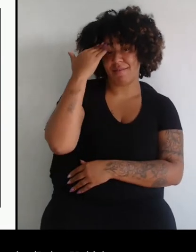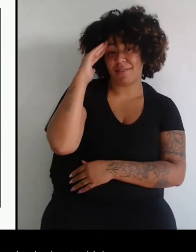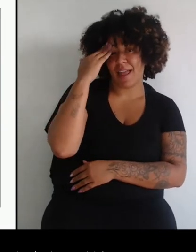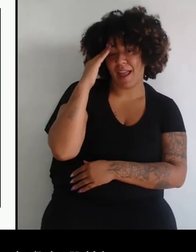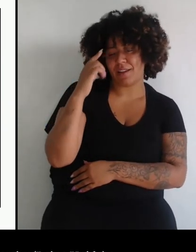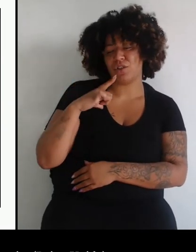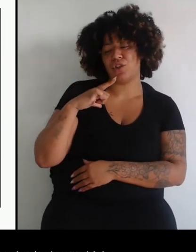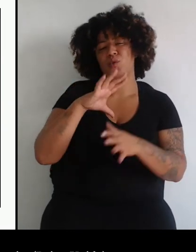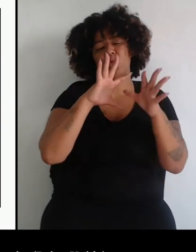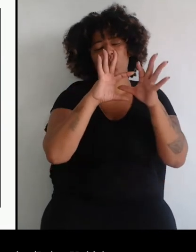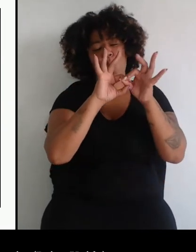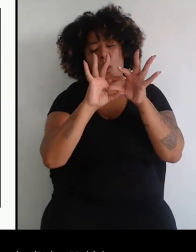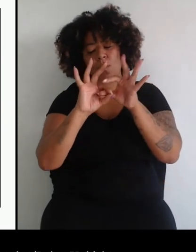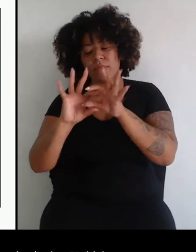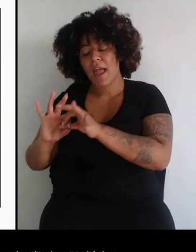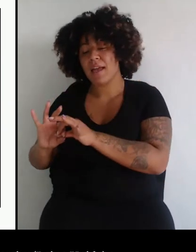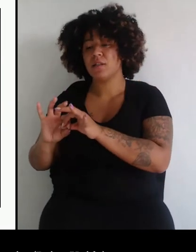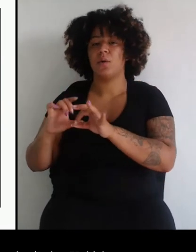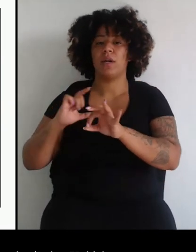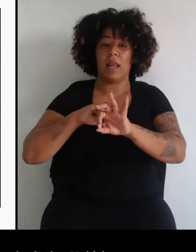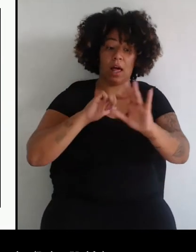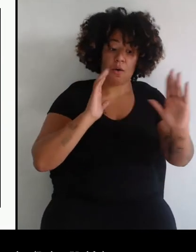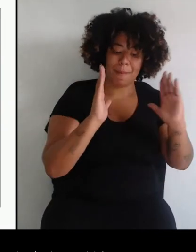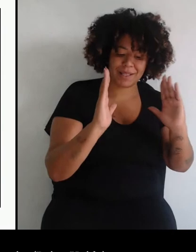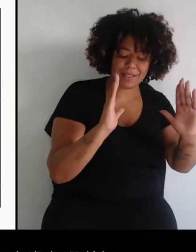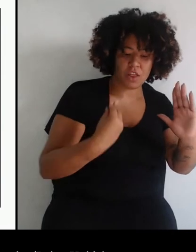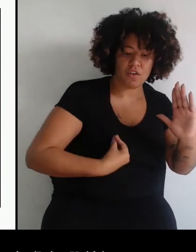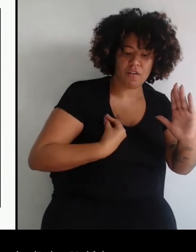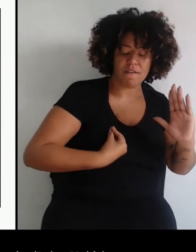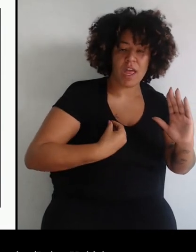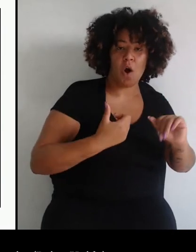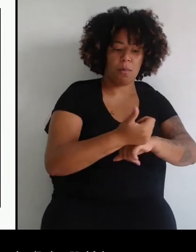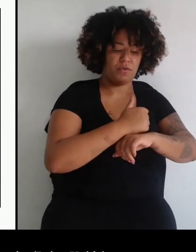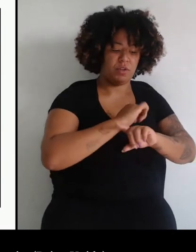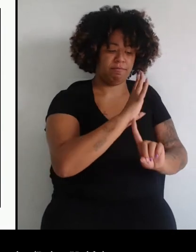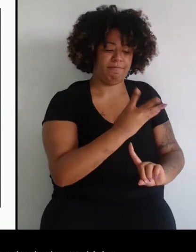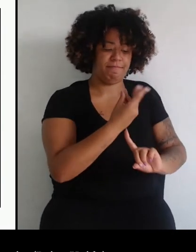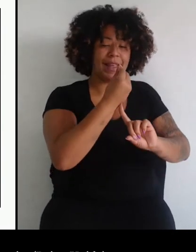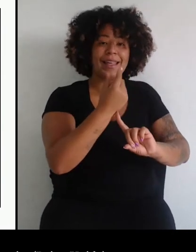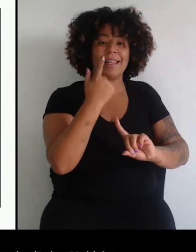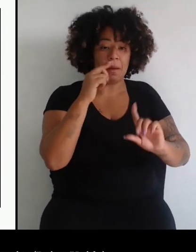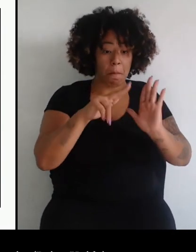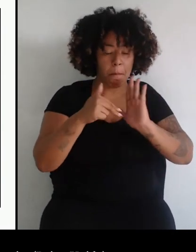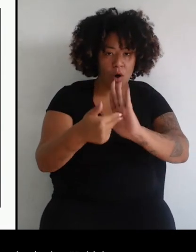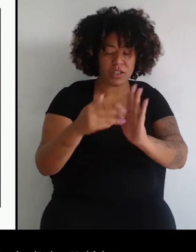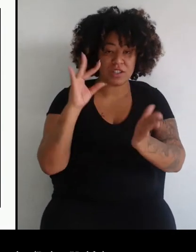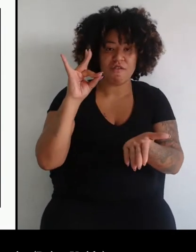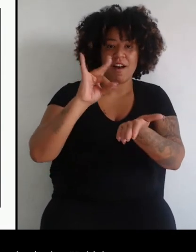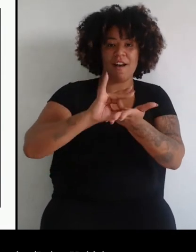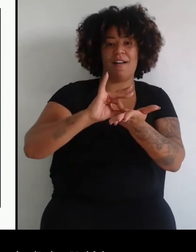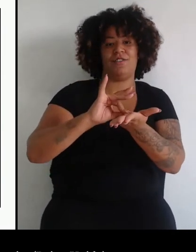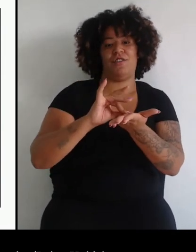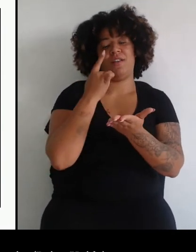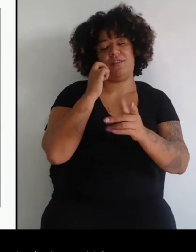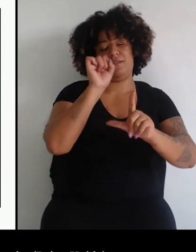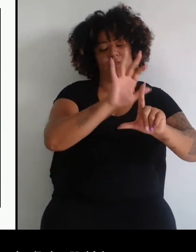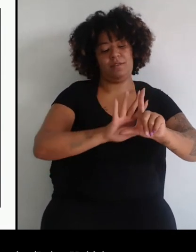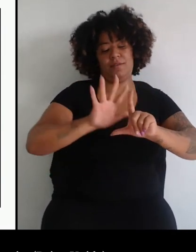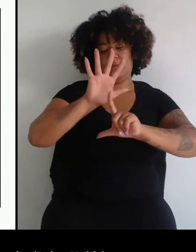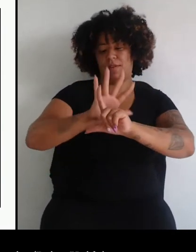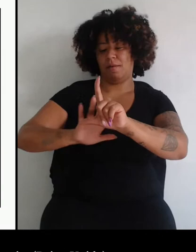contexto no qual vivia o pintor e que traz essas imagens que faz são questões